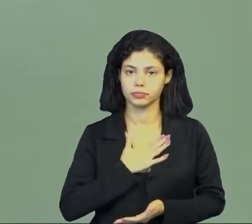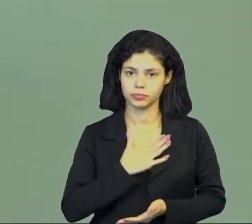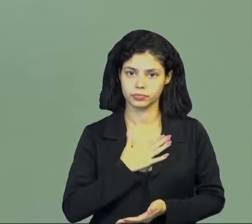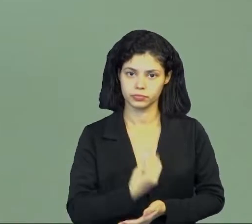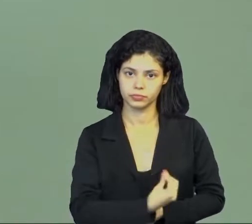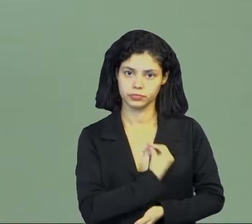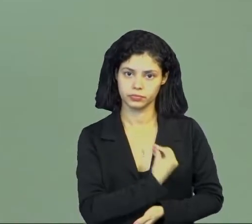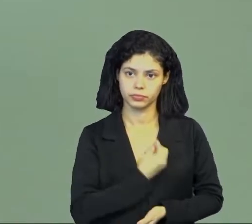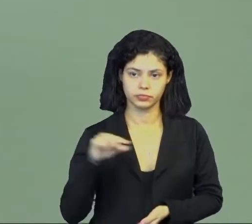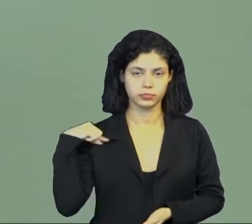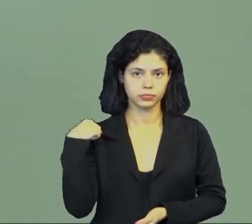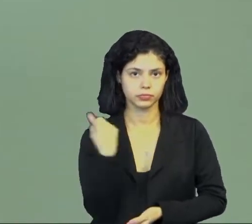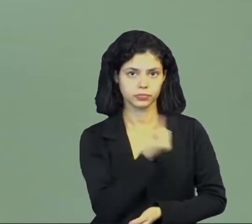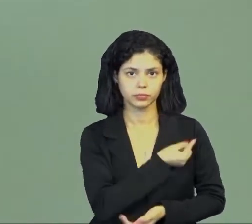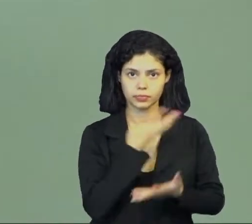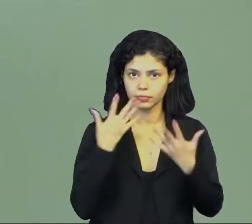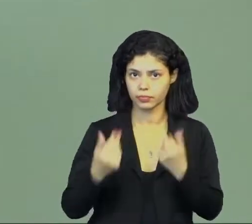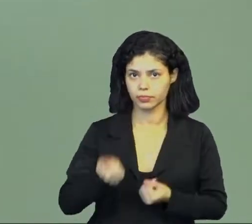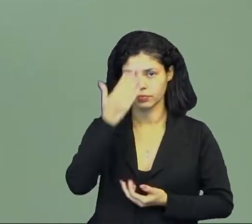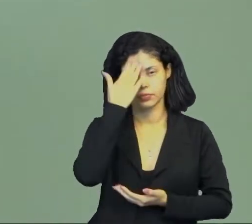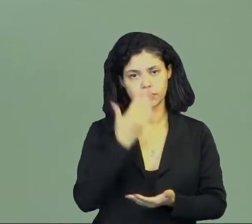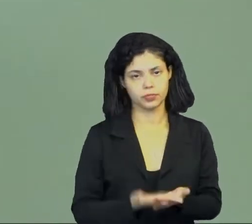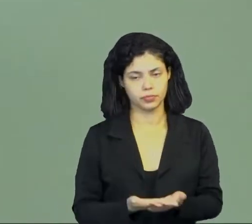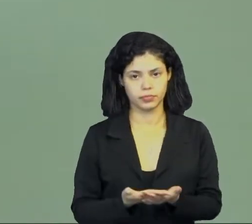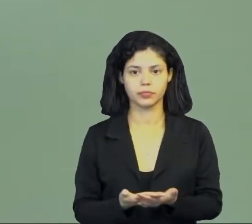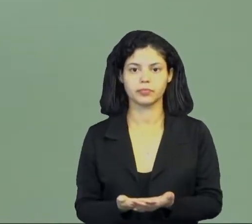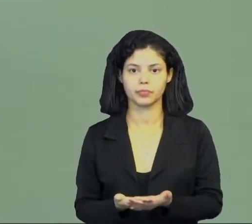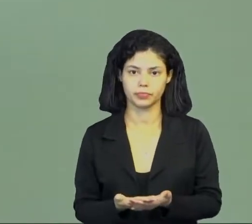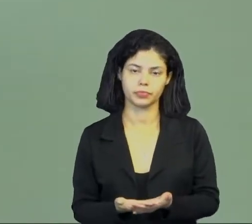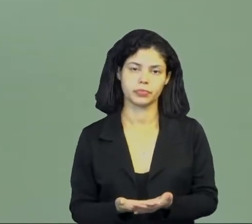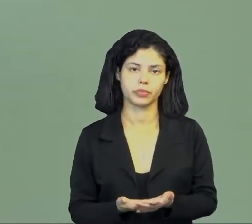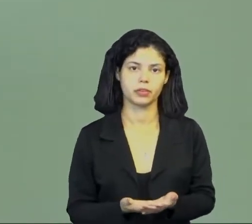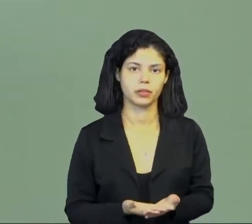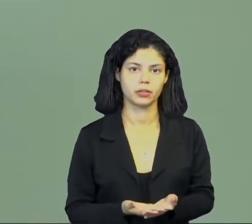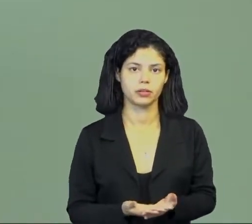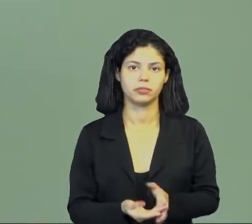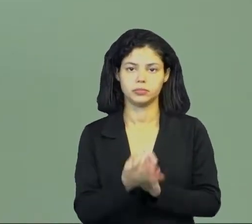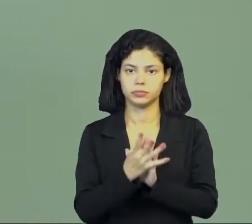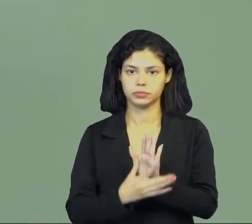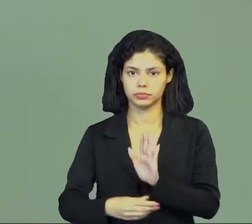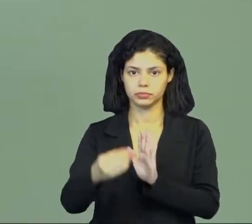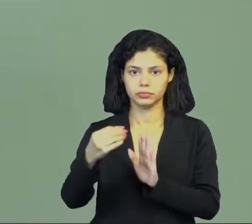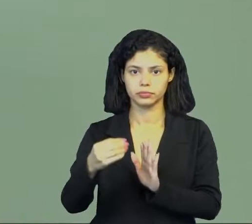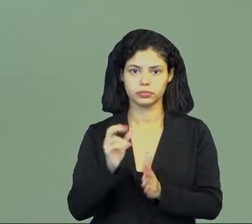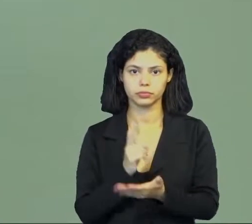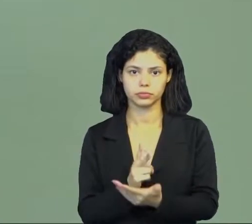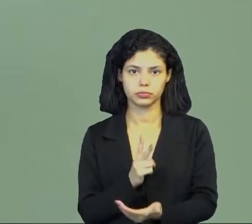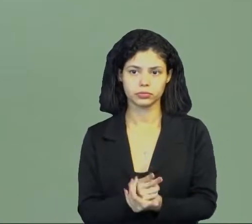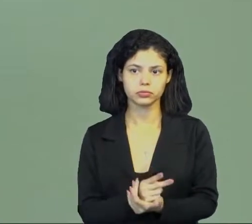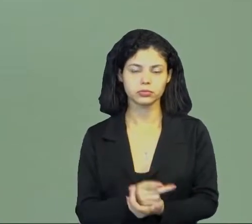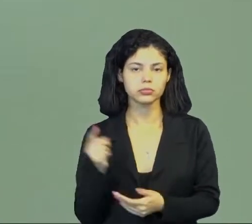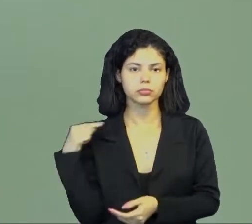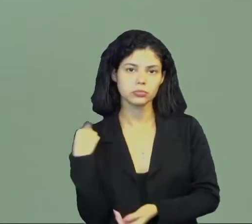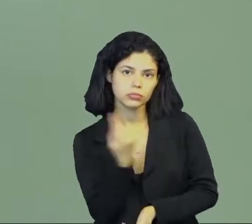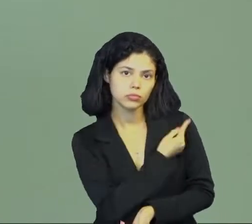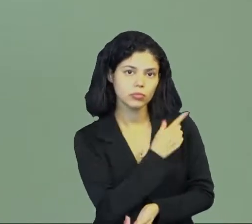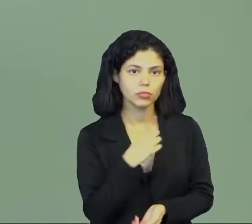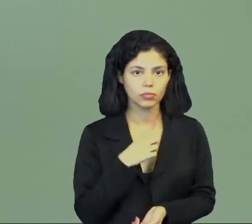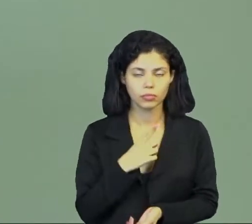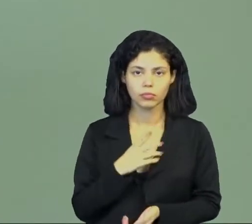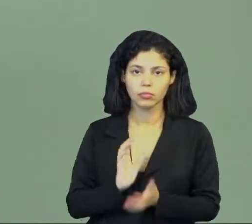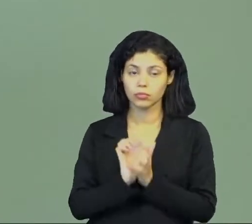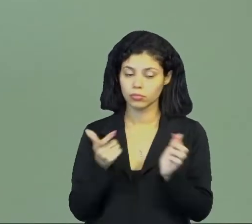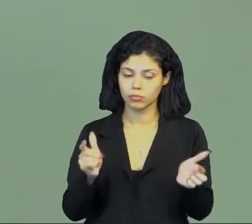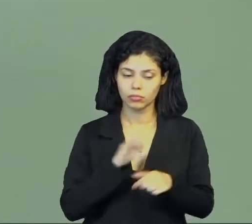vida, aceitando, acreditando e principalmente reproduzindo. Nós temos, na grande maioria